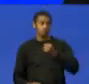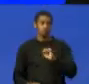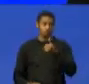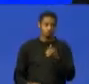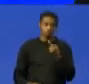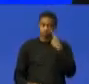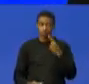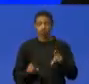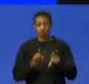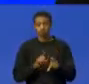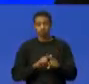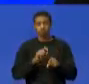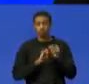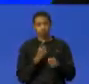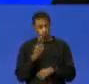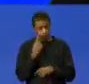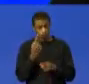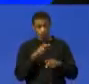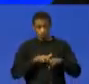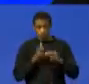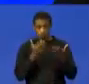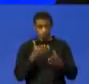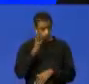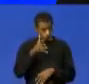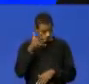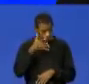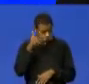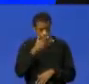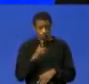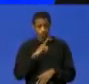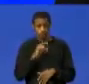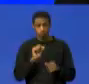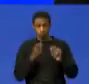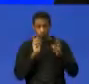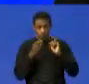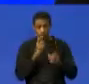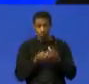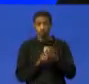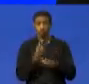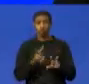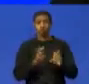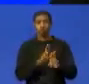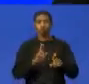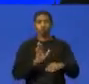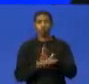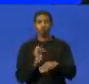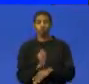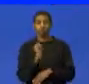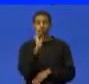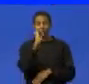é através dessa conferência que se institui o tema da promoção da saúde no Brasil e aqui no